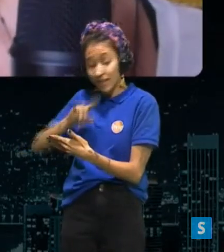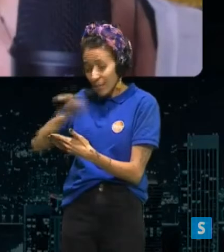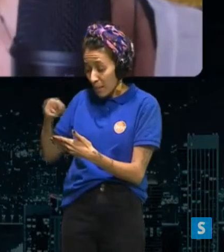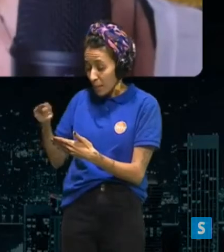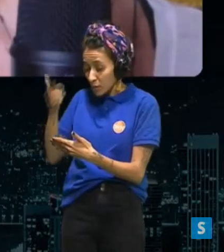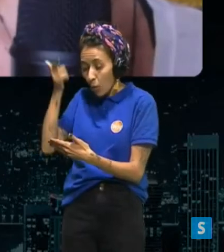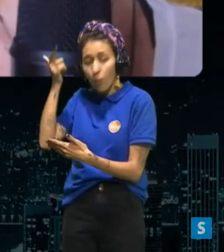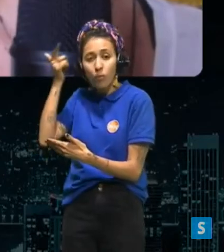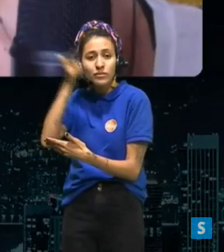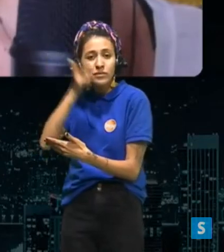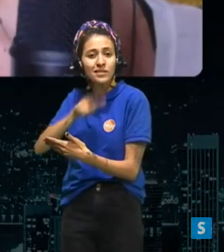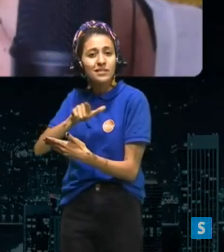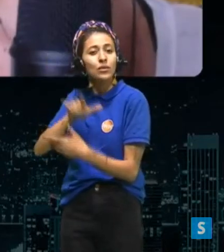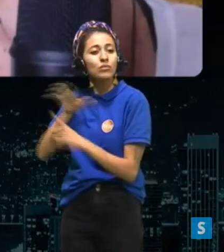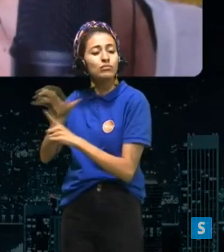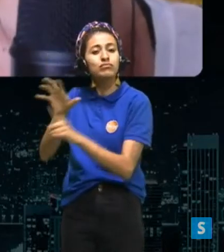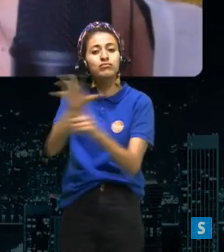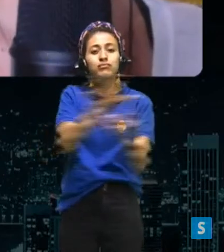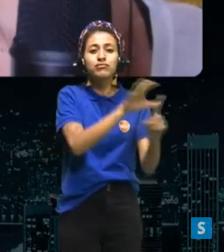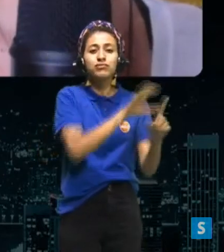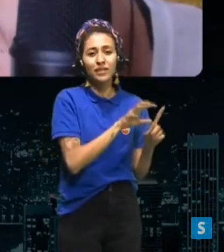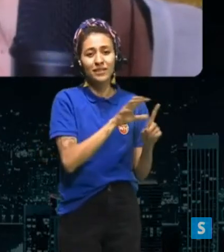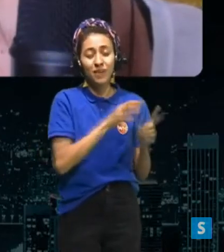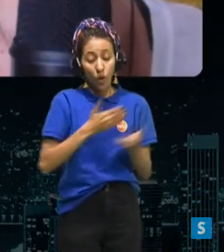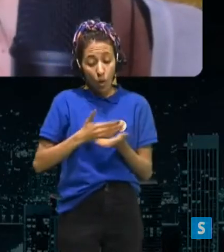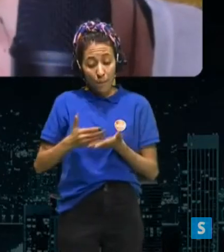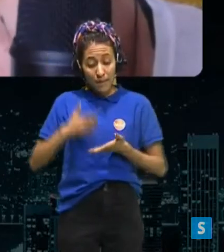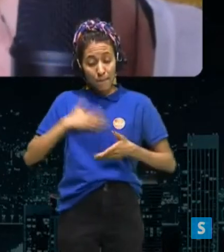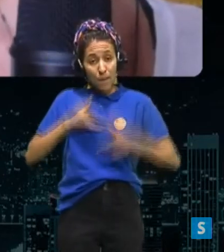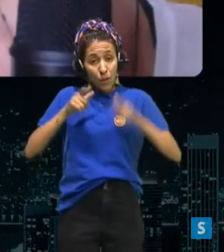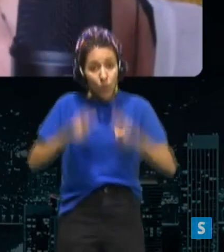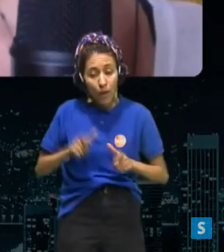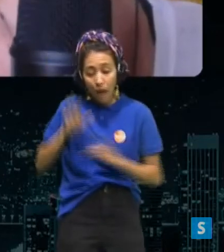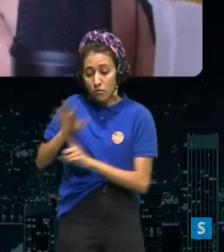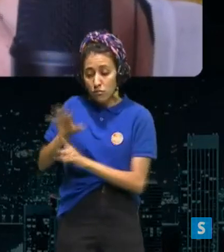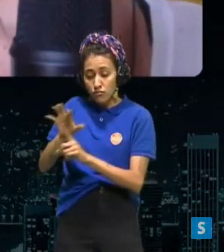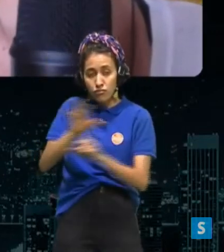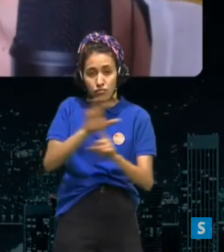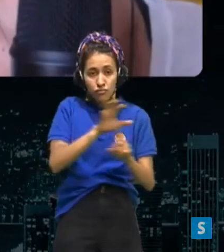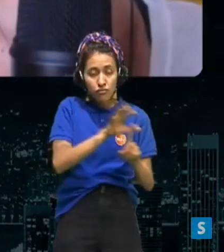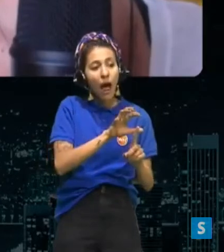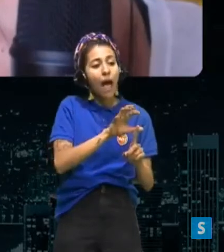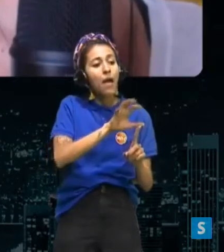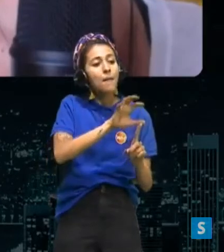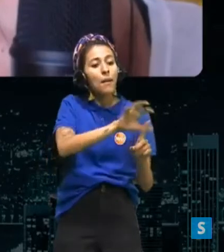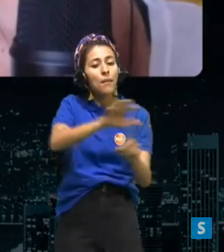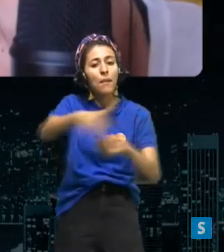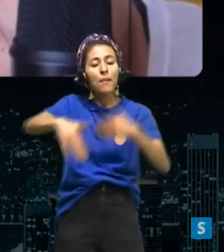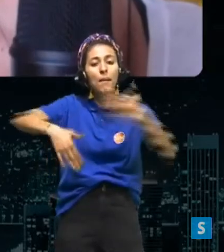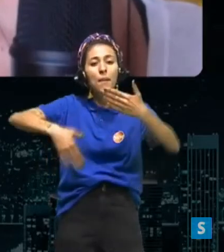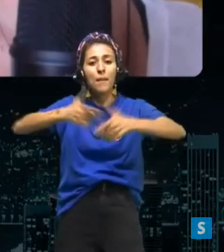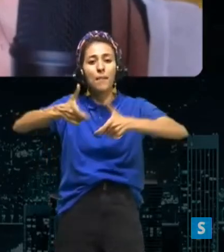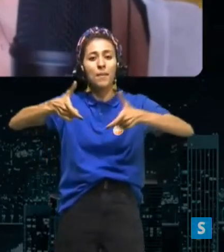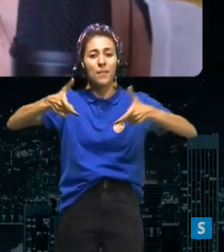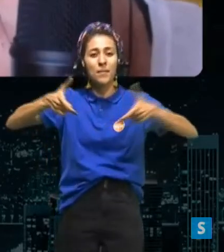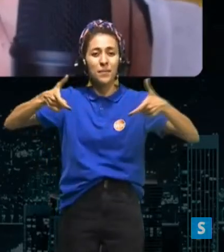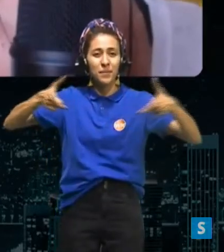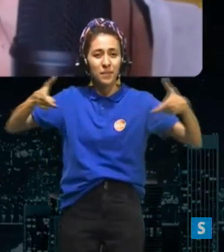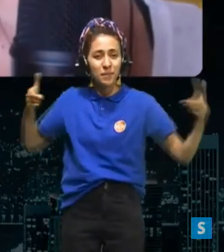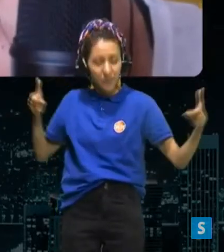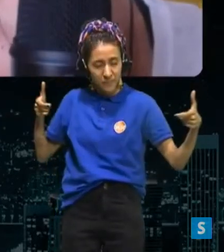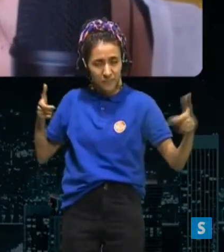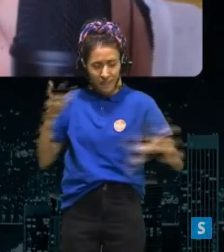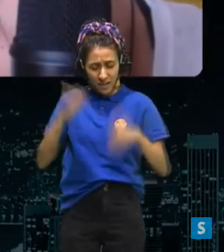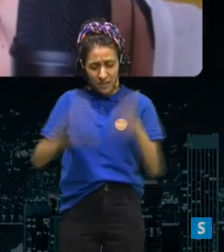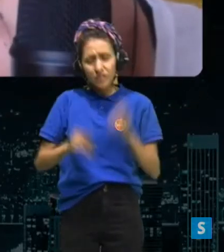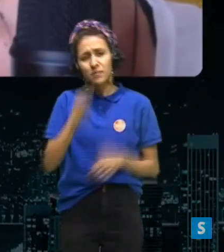e agir de forma local eu digo ia sabe até localmente no seu corpo